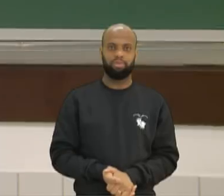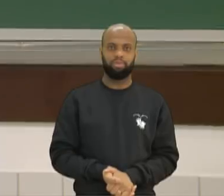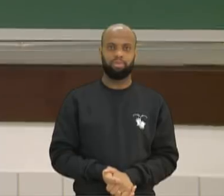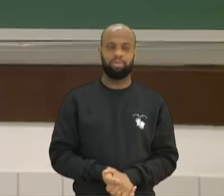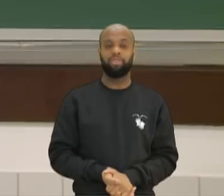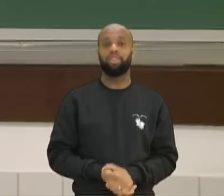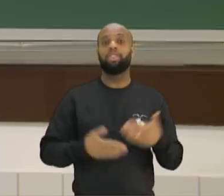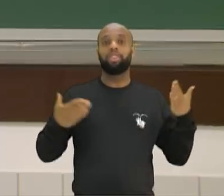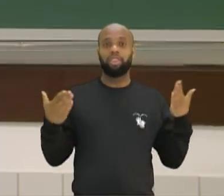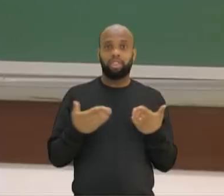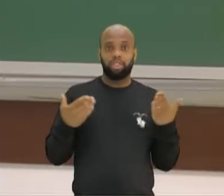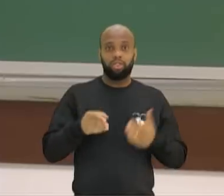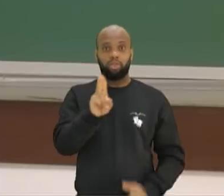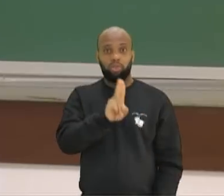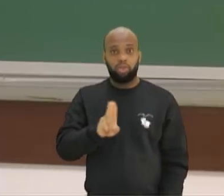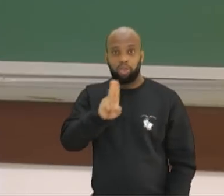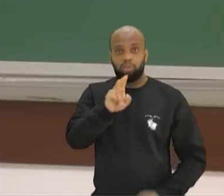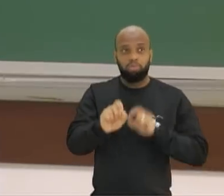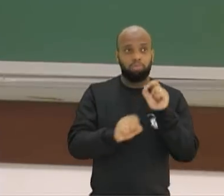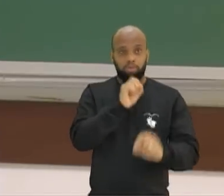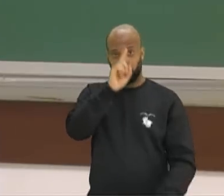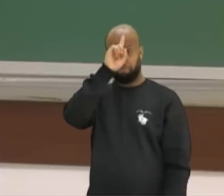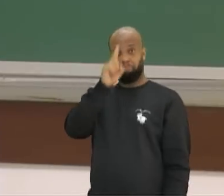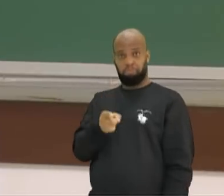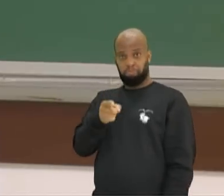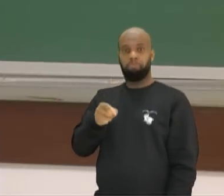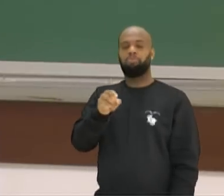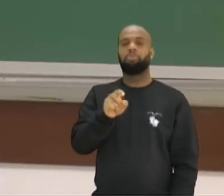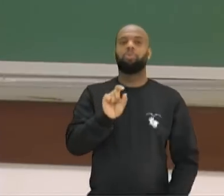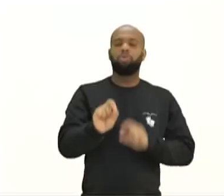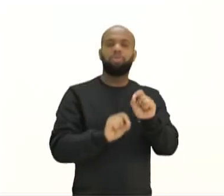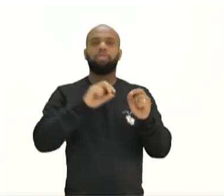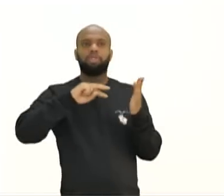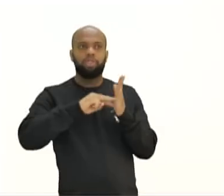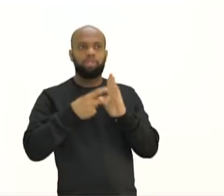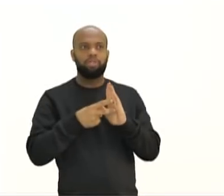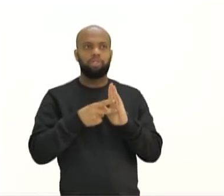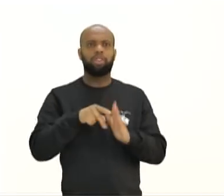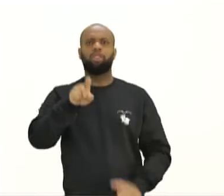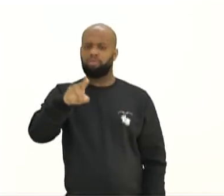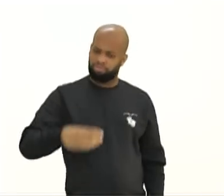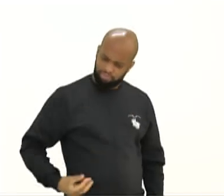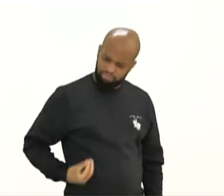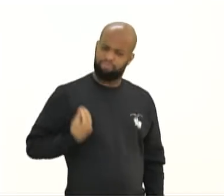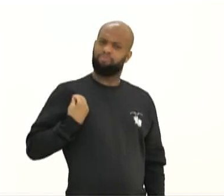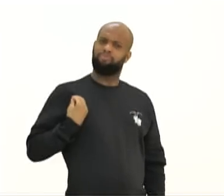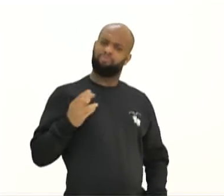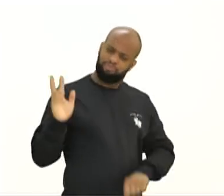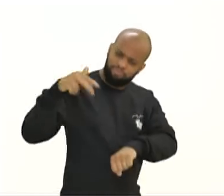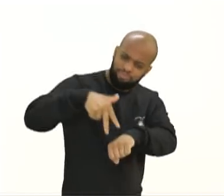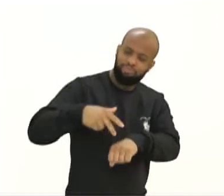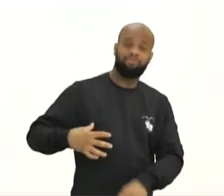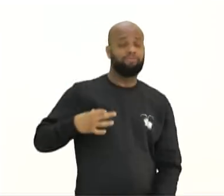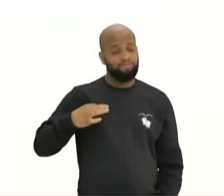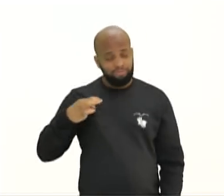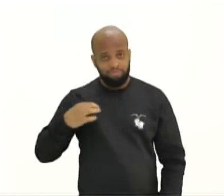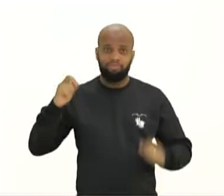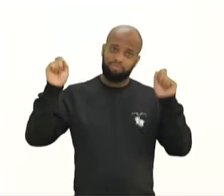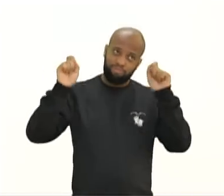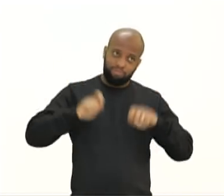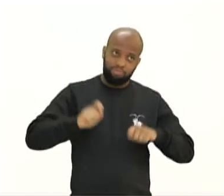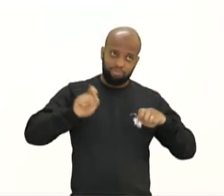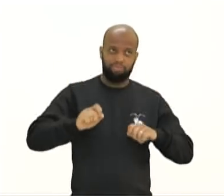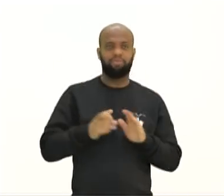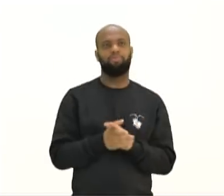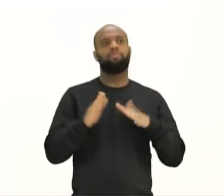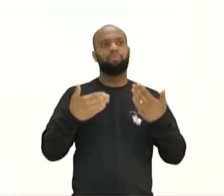Aqui então eu estou usando o imperativo, né? E estou falando para você, seja um voluntário. Então você pode ajudar sendo um voluntário,